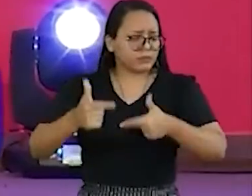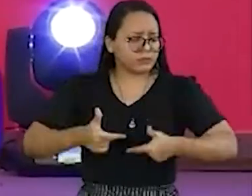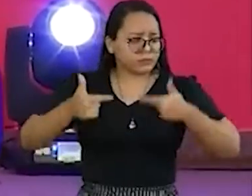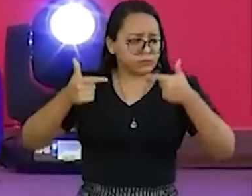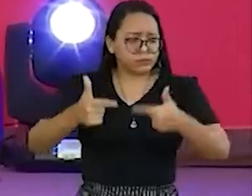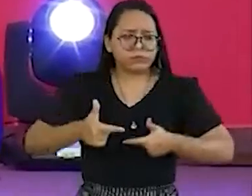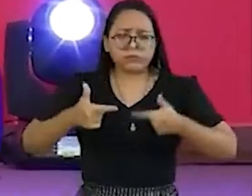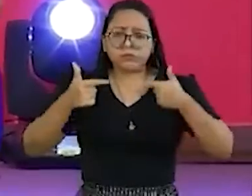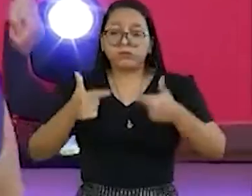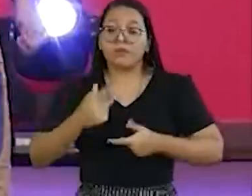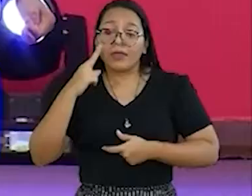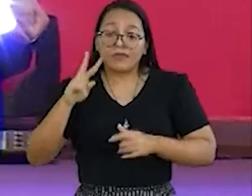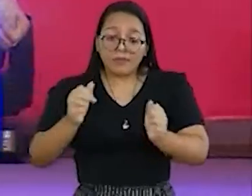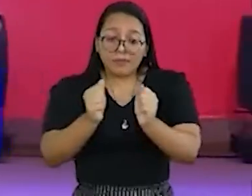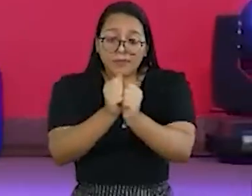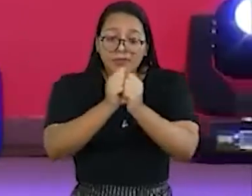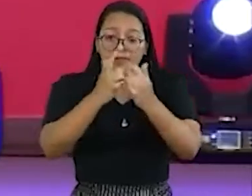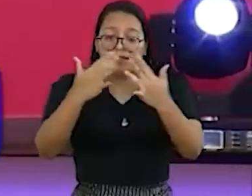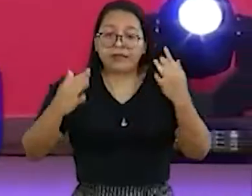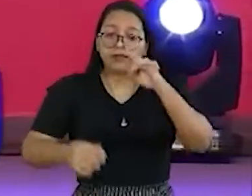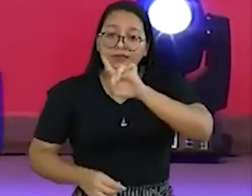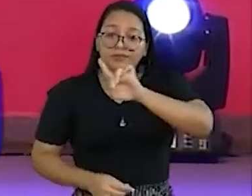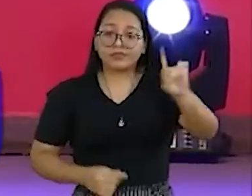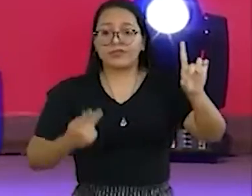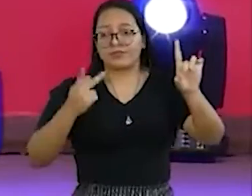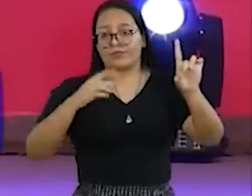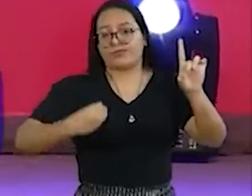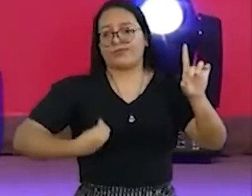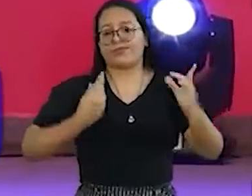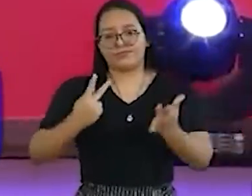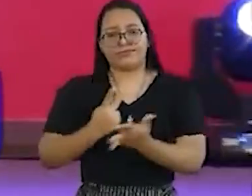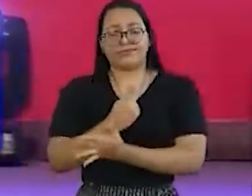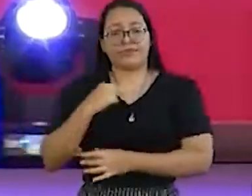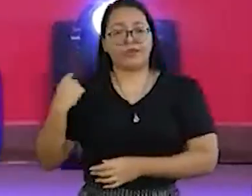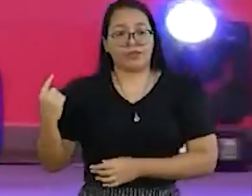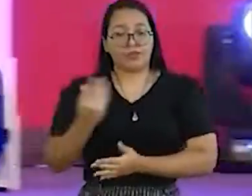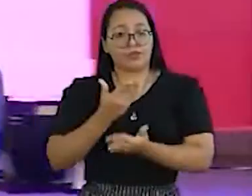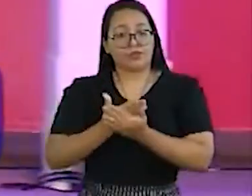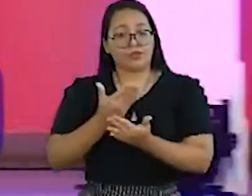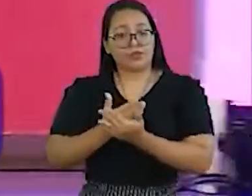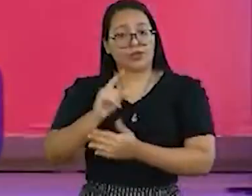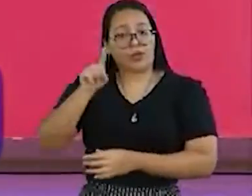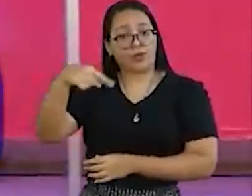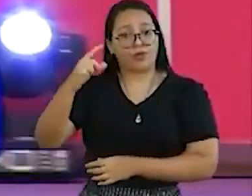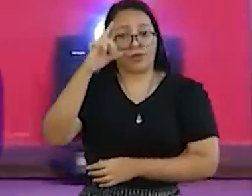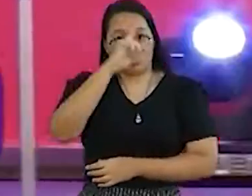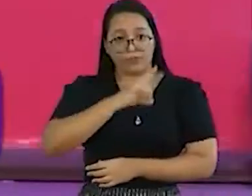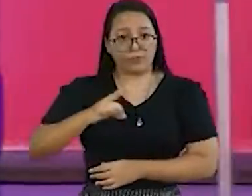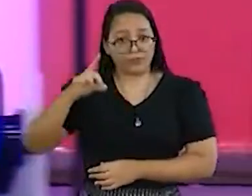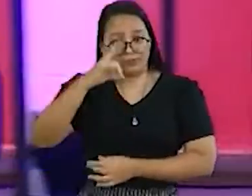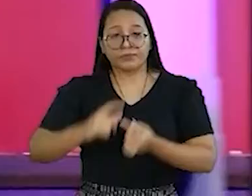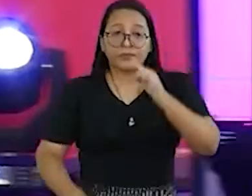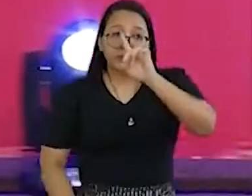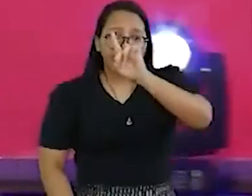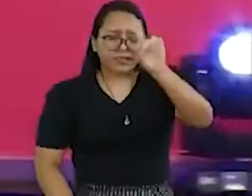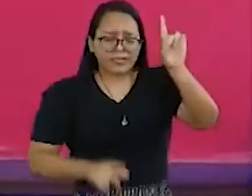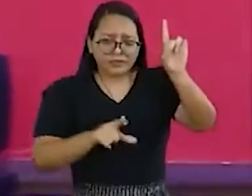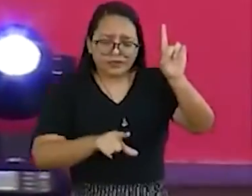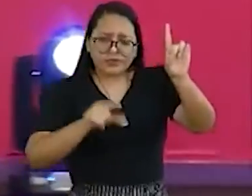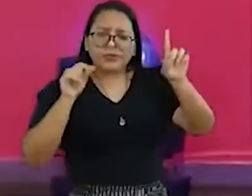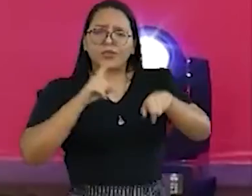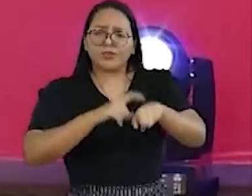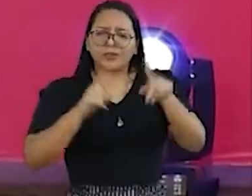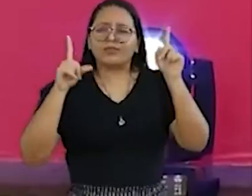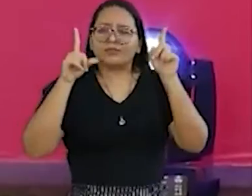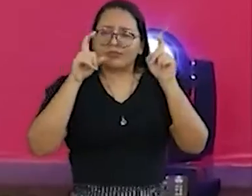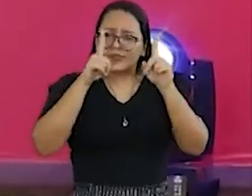ver sarça falar com você. E é o que nós vamos estudar no próximo capítulo. Deus vai te buscar no meio do deserto, se você crer